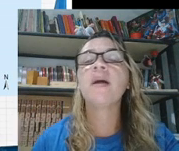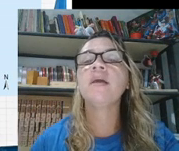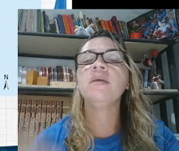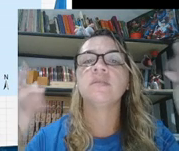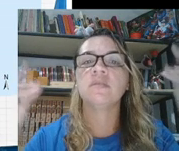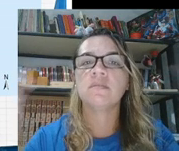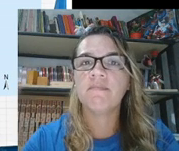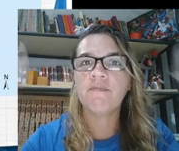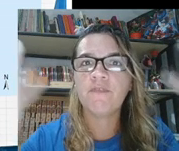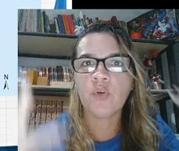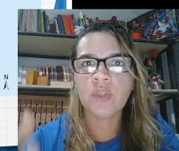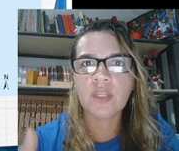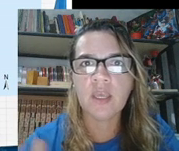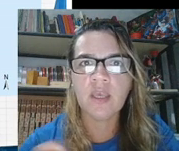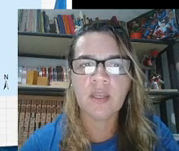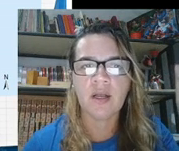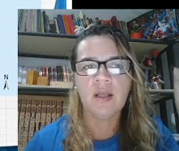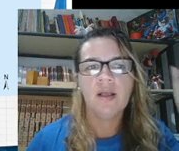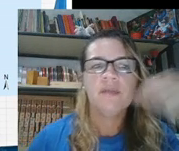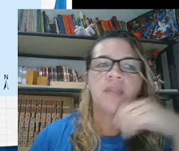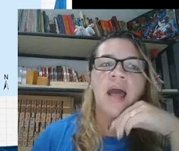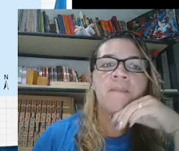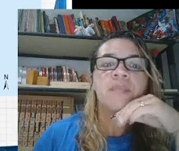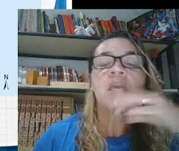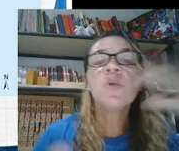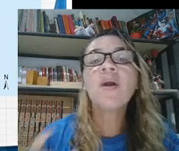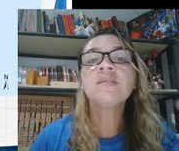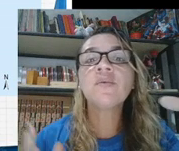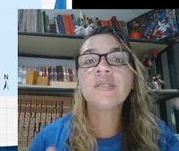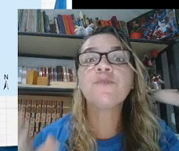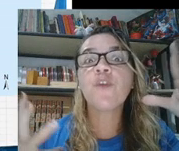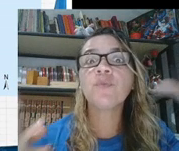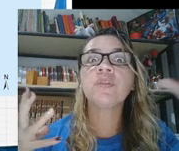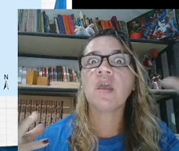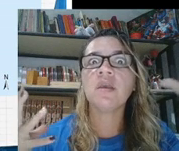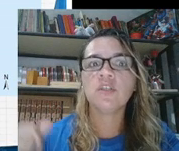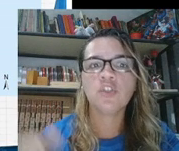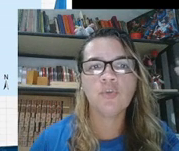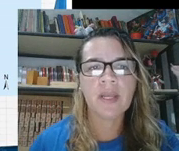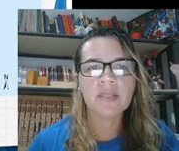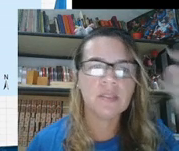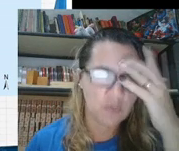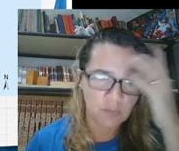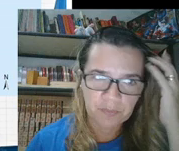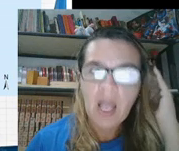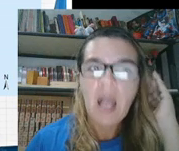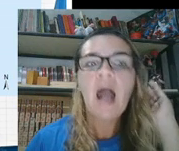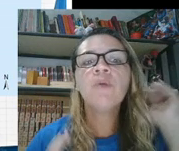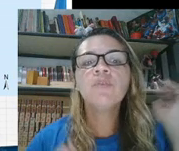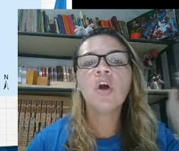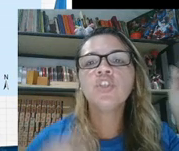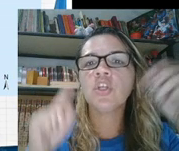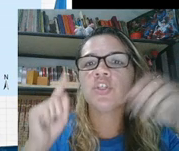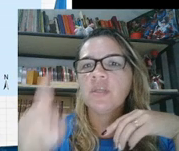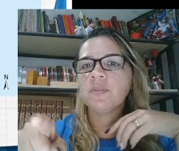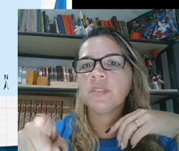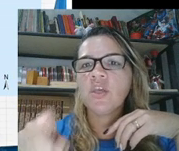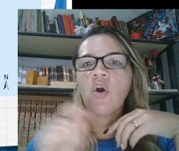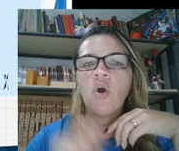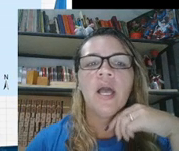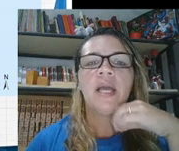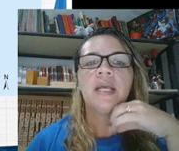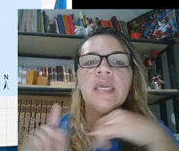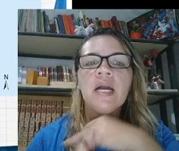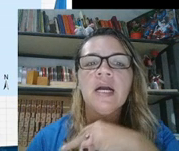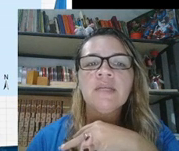dois países? Fronteira, tá? E quais são as fronteiras do Brasil? Ao norte nós temos aí,